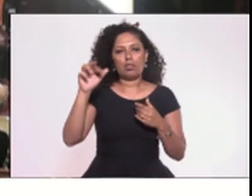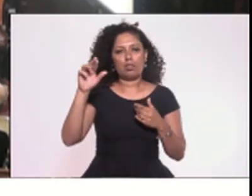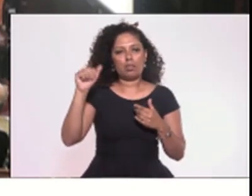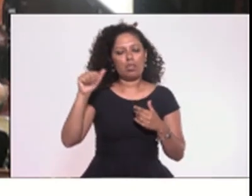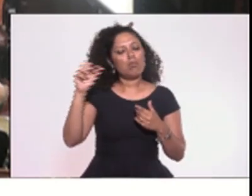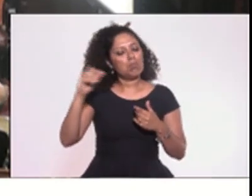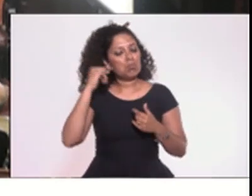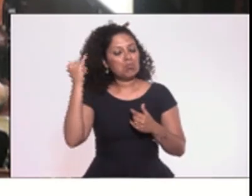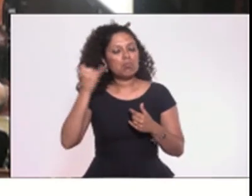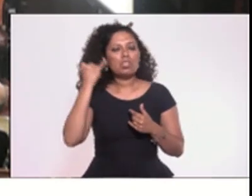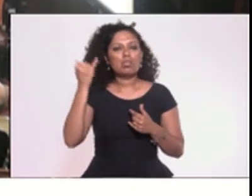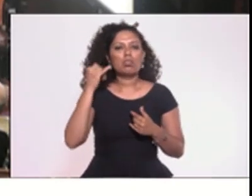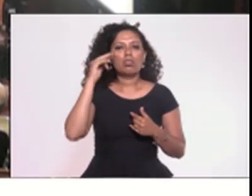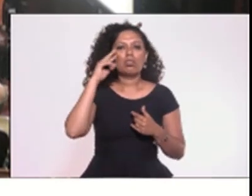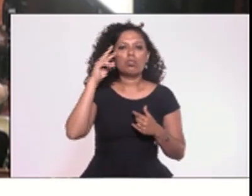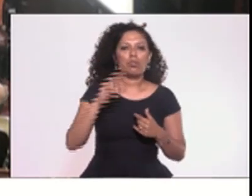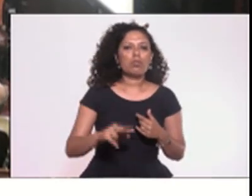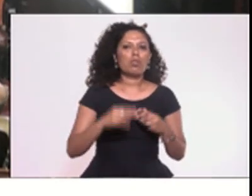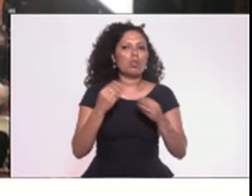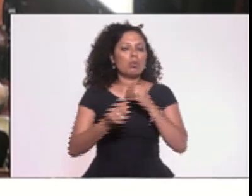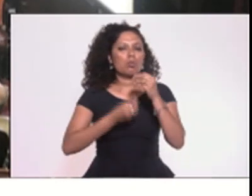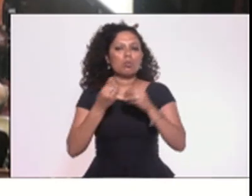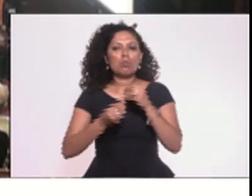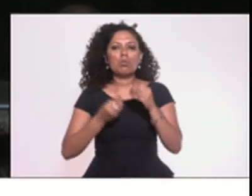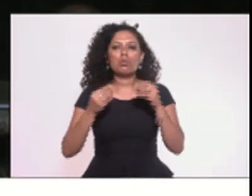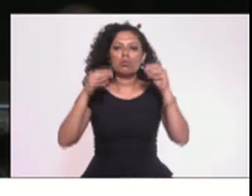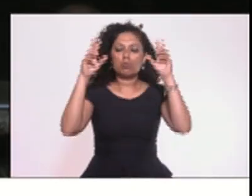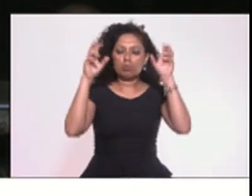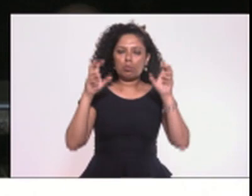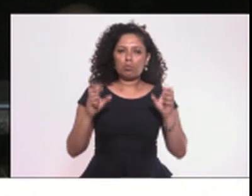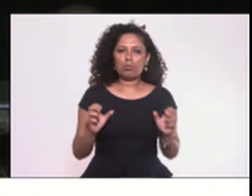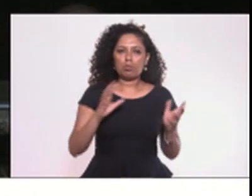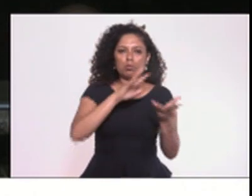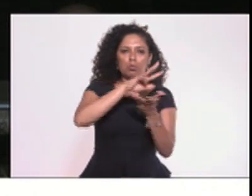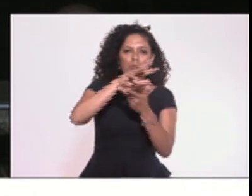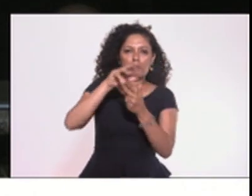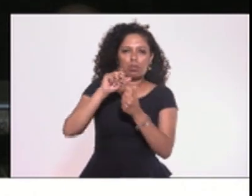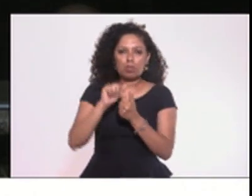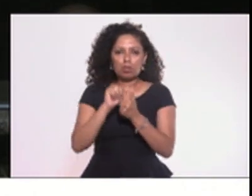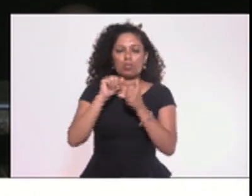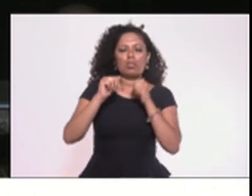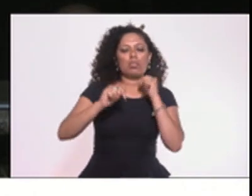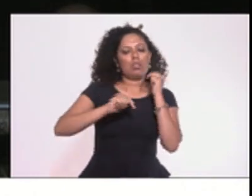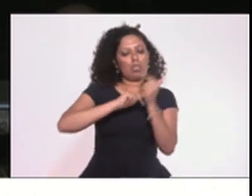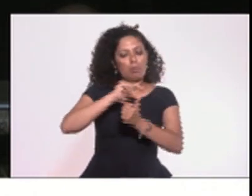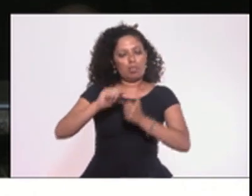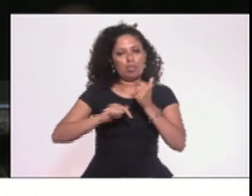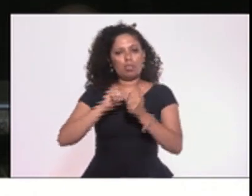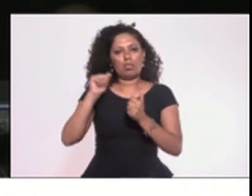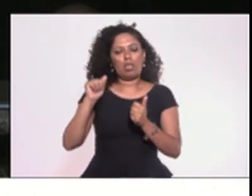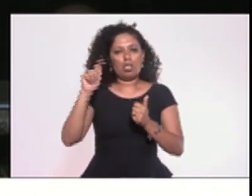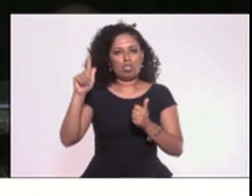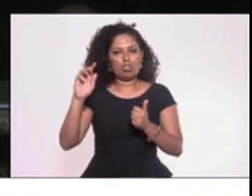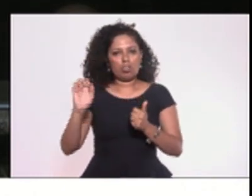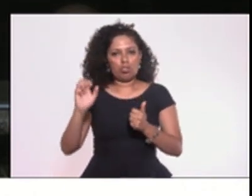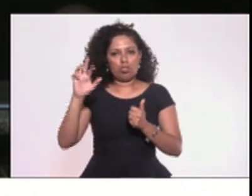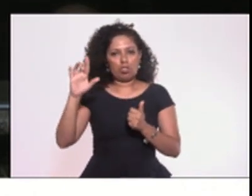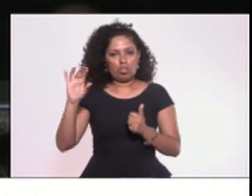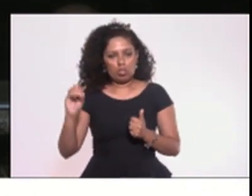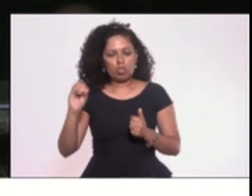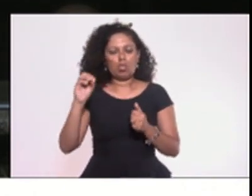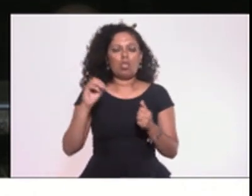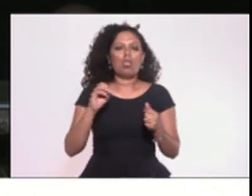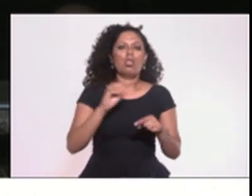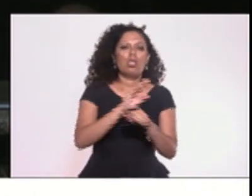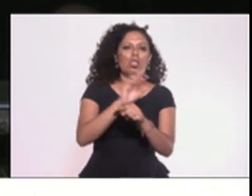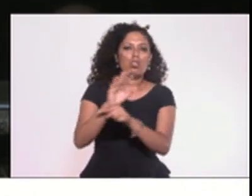gente ver de que forma esse tema da sustentabilidade está sendo tratado pela AGRIO e tentar aproximar